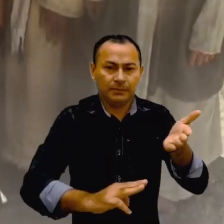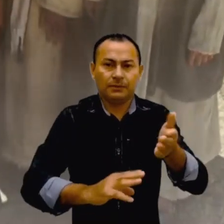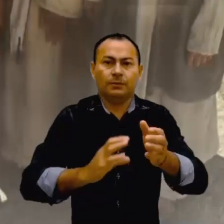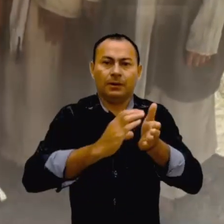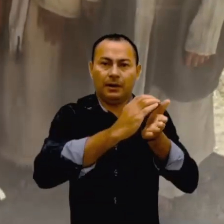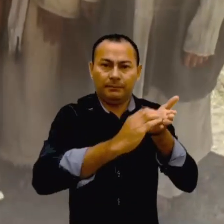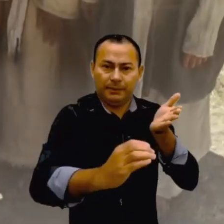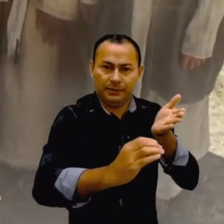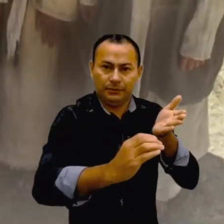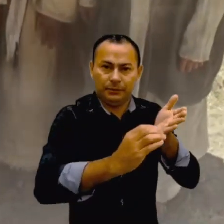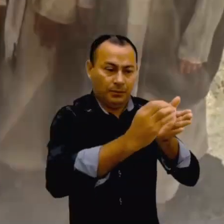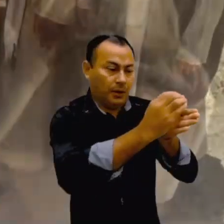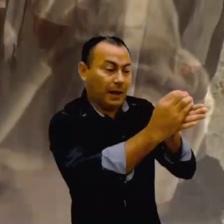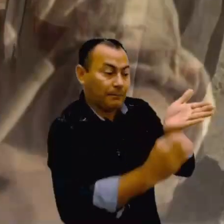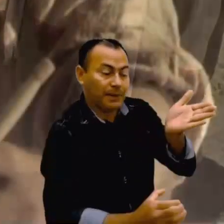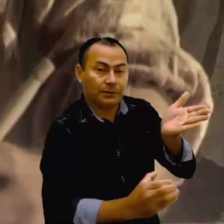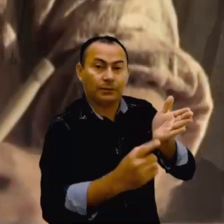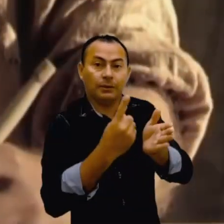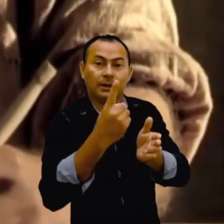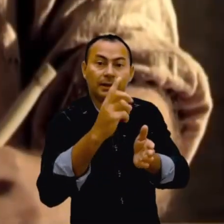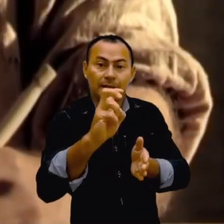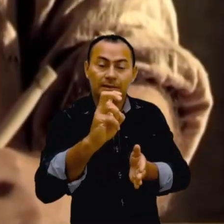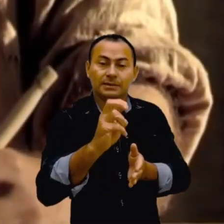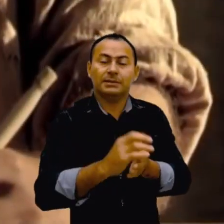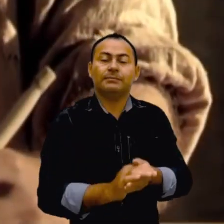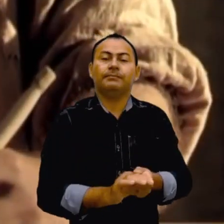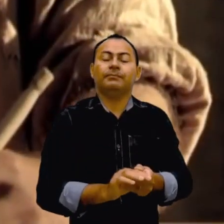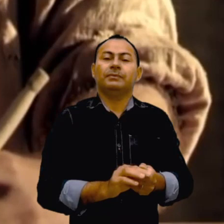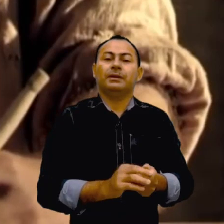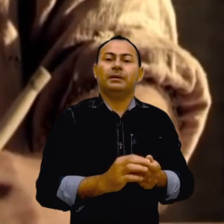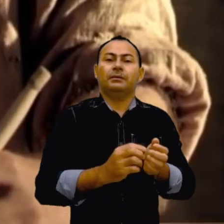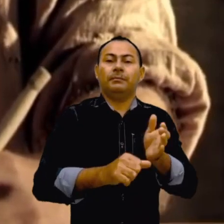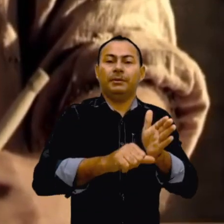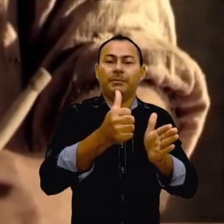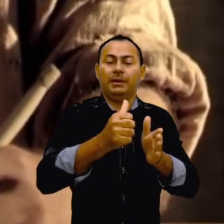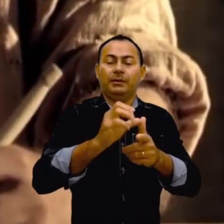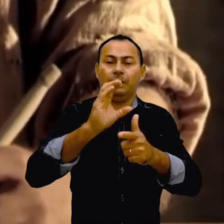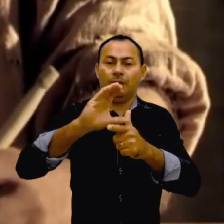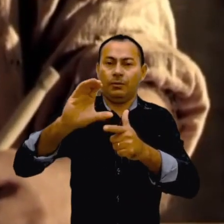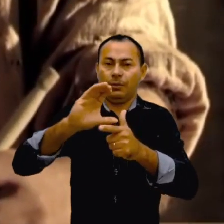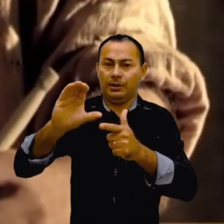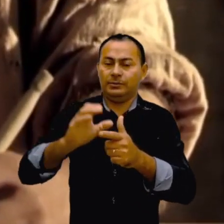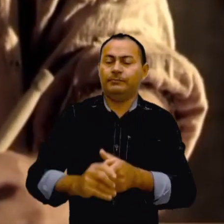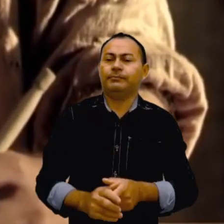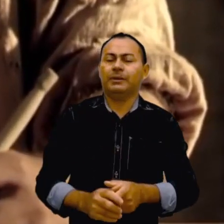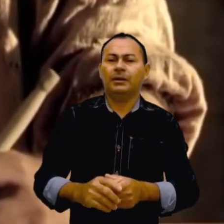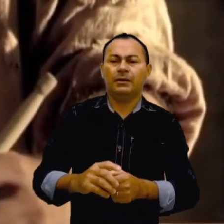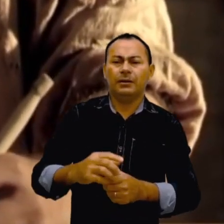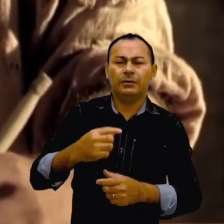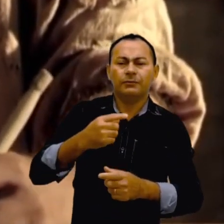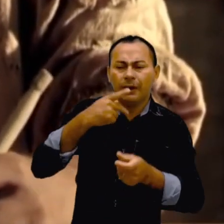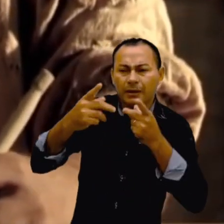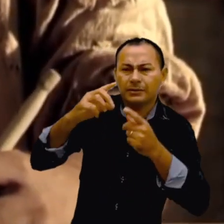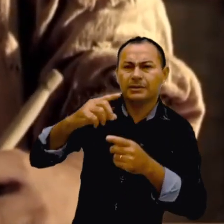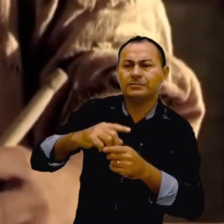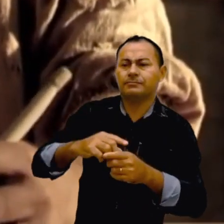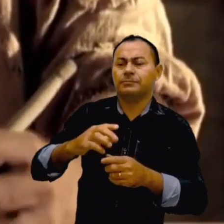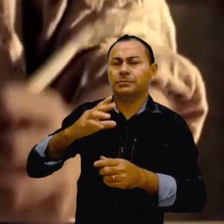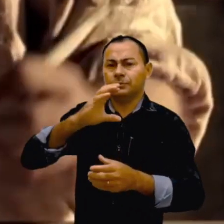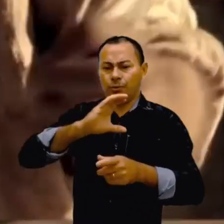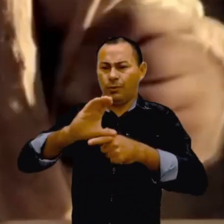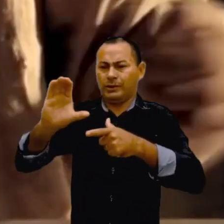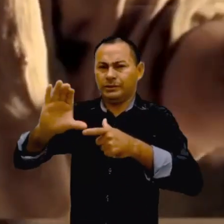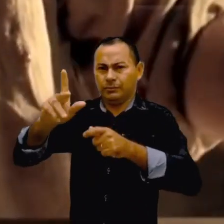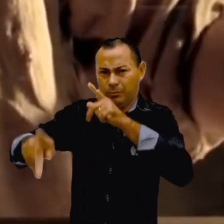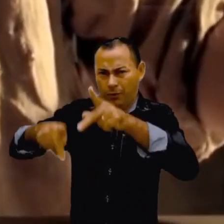da Páscoa, o capítulo 15 de 1 Coríntios. Fico feliz que os coríntios tenham duvidado da ressurreição,